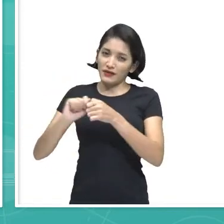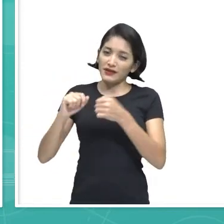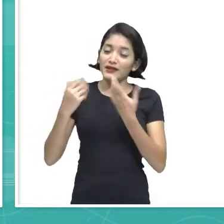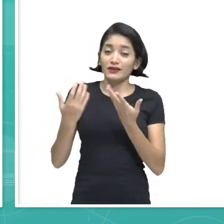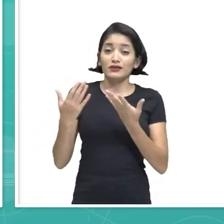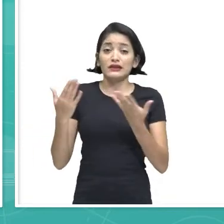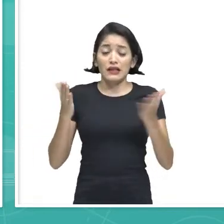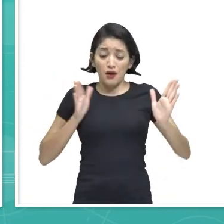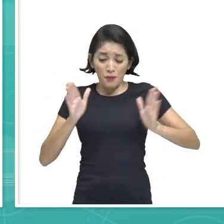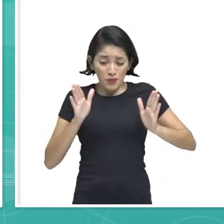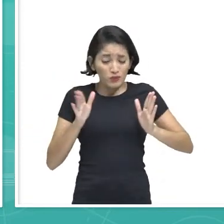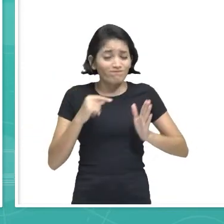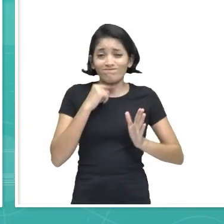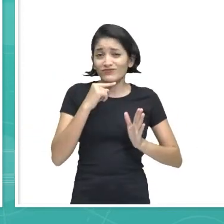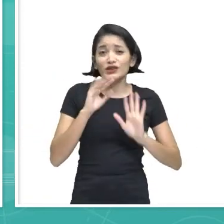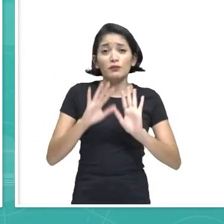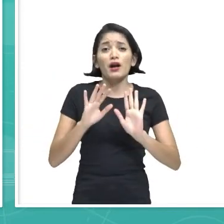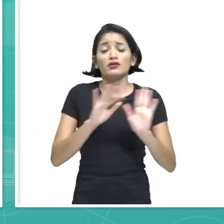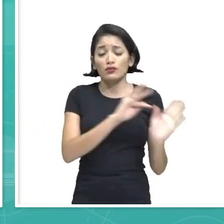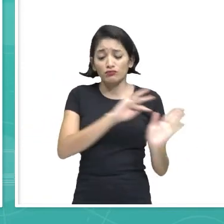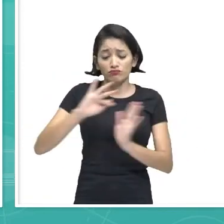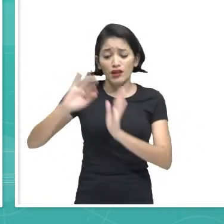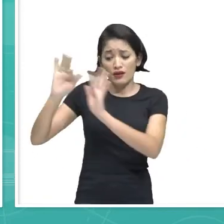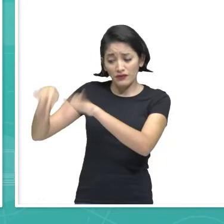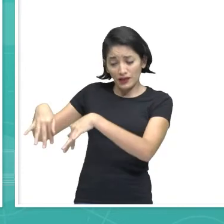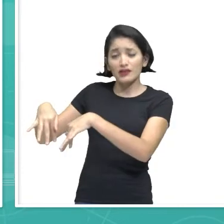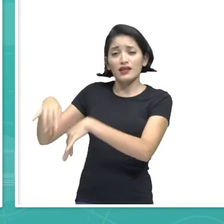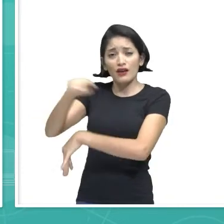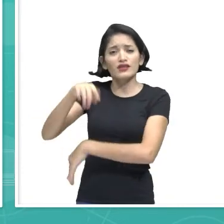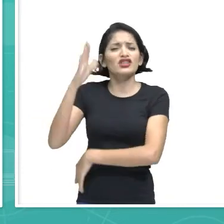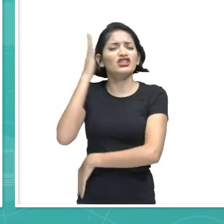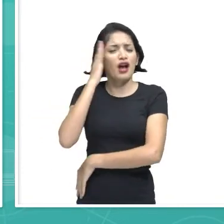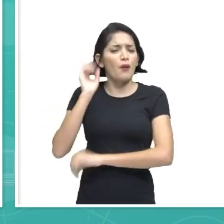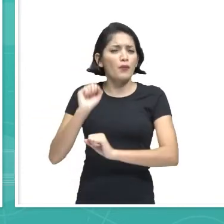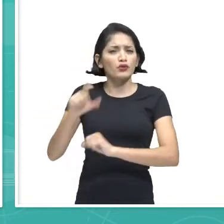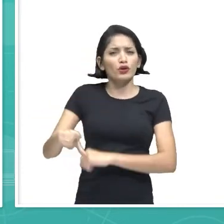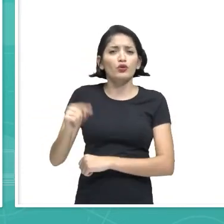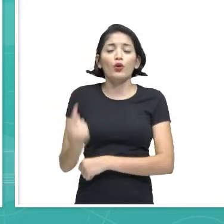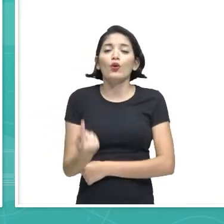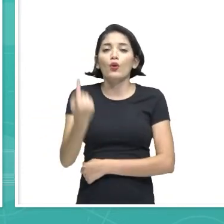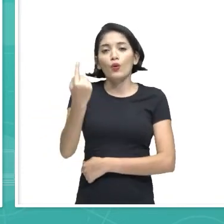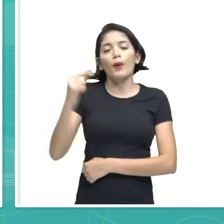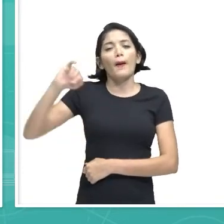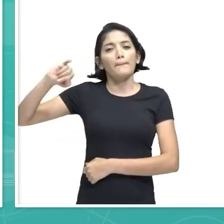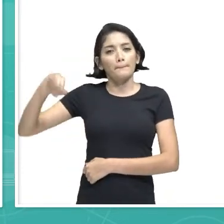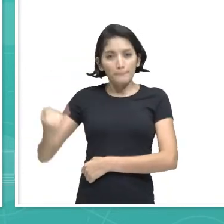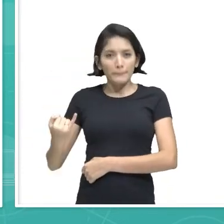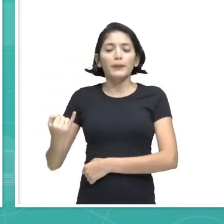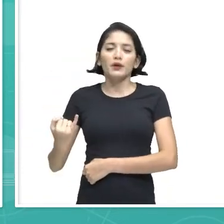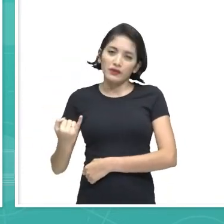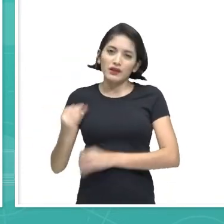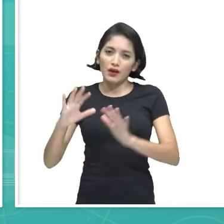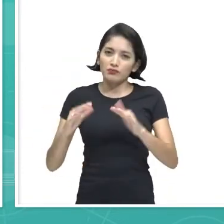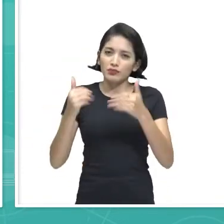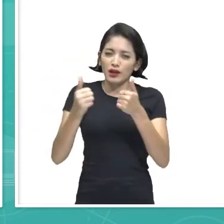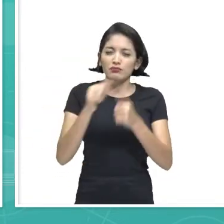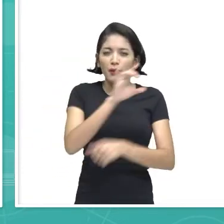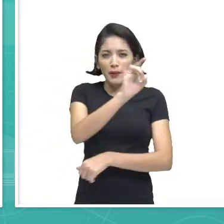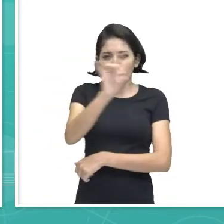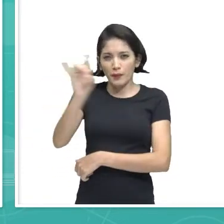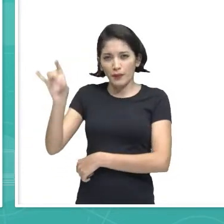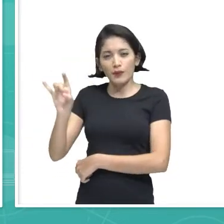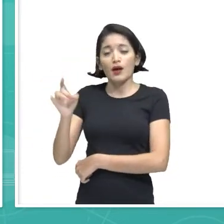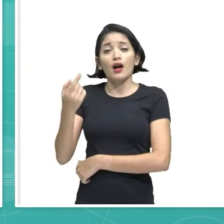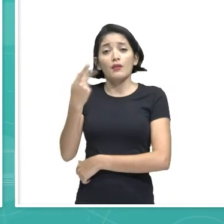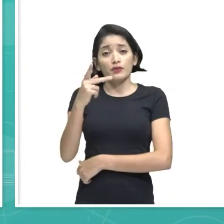sei que nesse período não dá, mas quando tudo isso passar, vocês já podem aí escolher e aproveitar o benefício de cada uma delas para